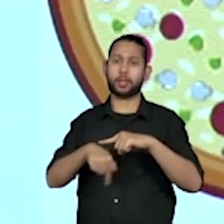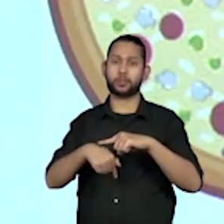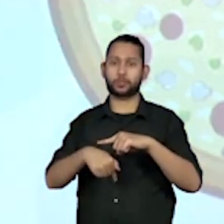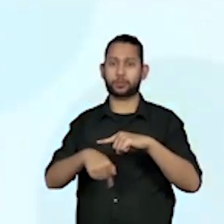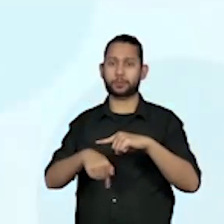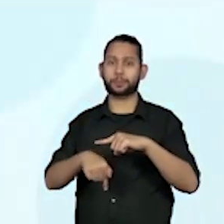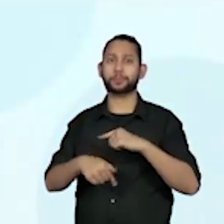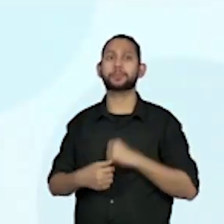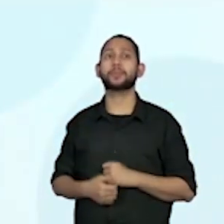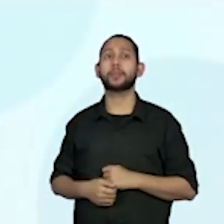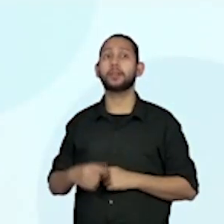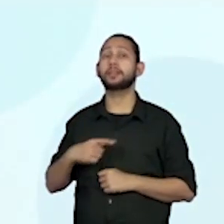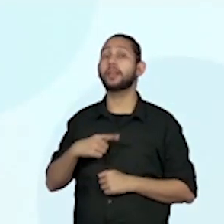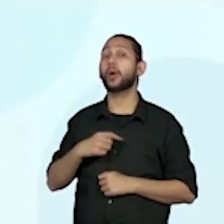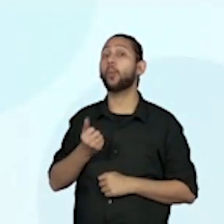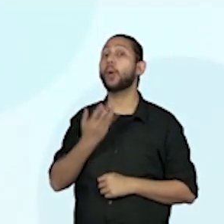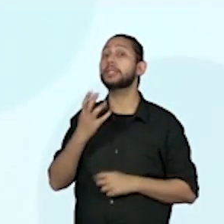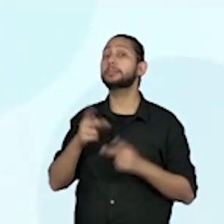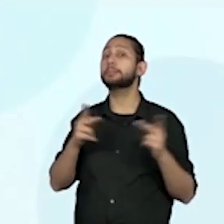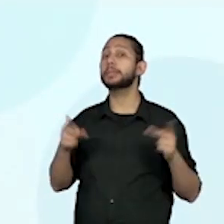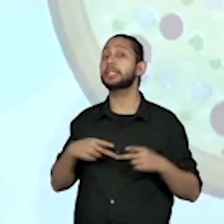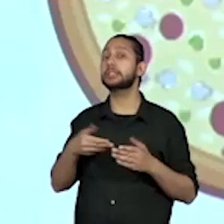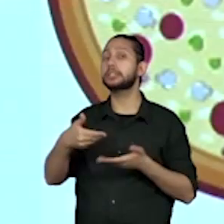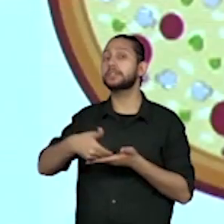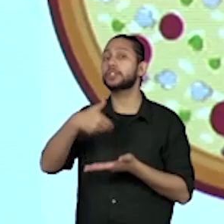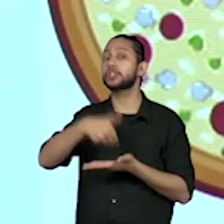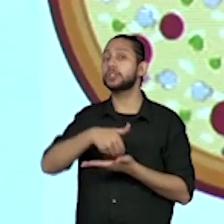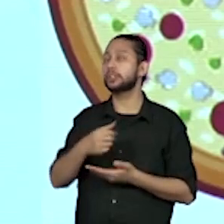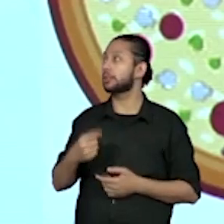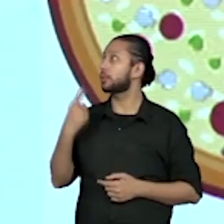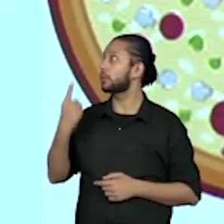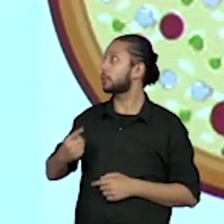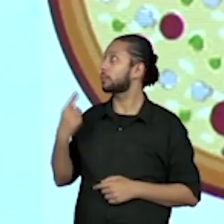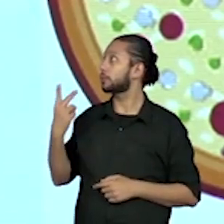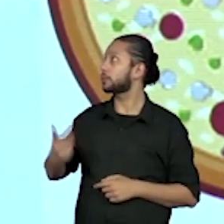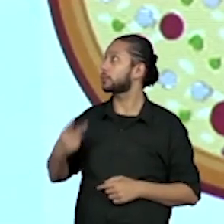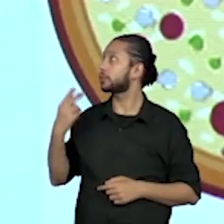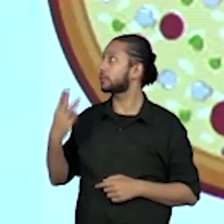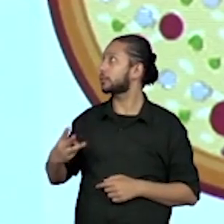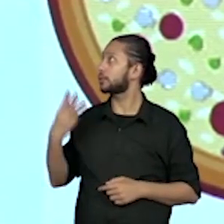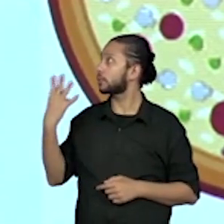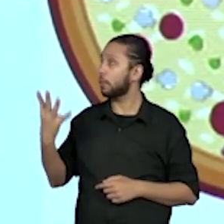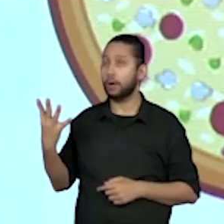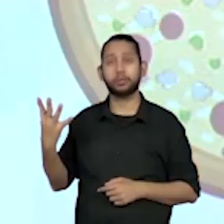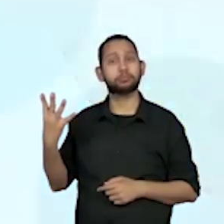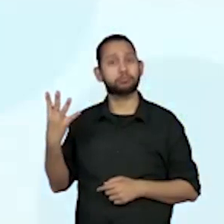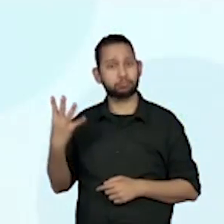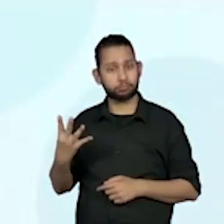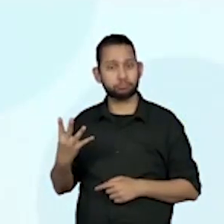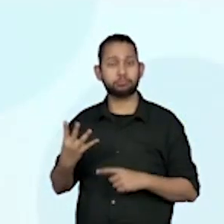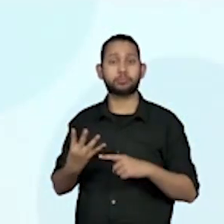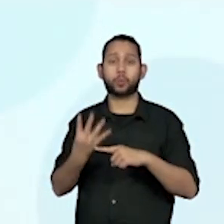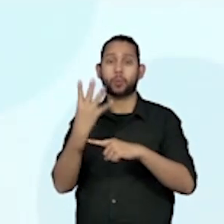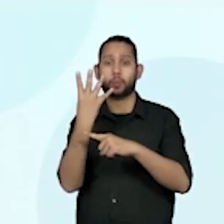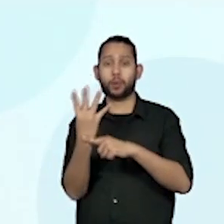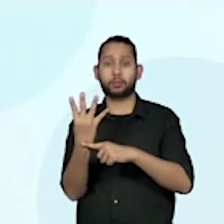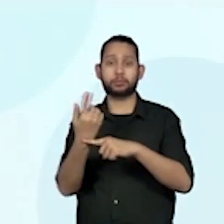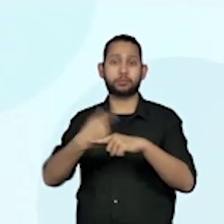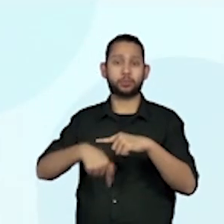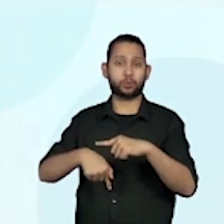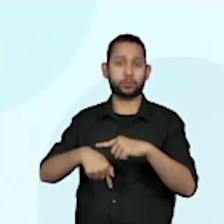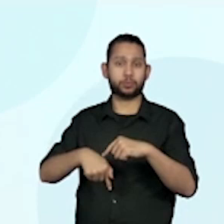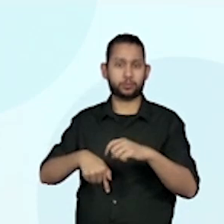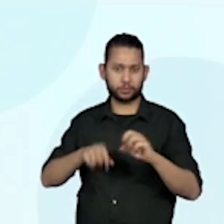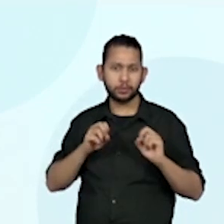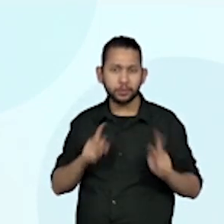baixo. E quanto eu ainda tenho de pizza? 1, 2, 3, 4. Então, é